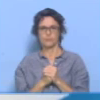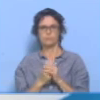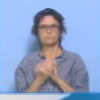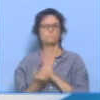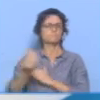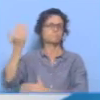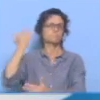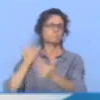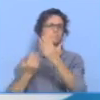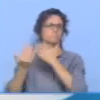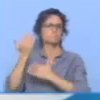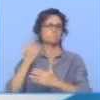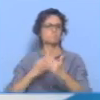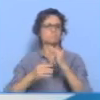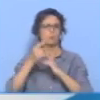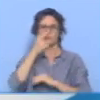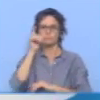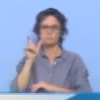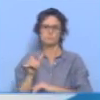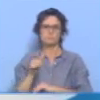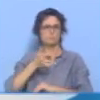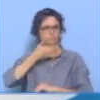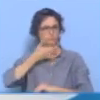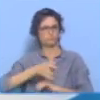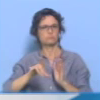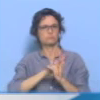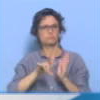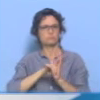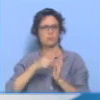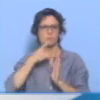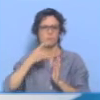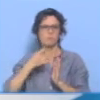Naquele tempo levantou-se um doutor da lei e perguntou a Jesus para o experimentar: